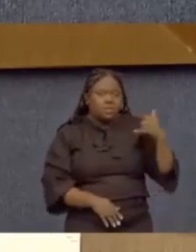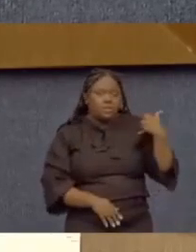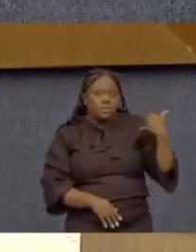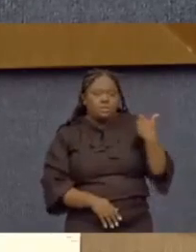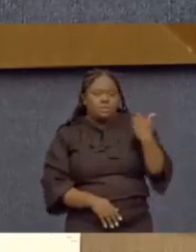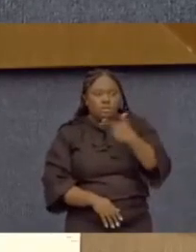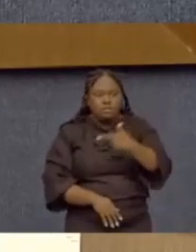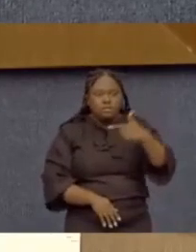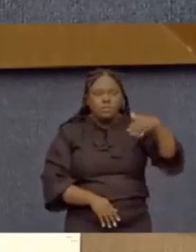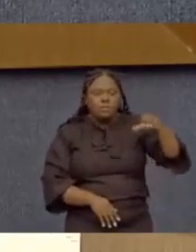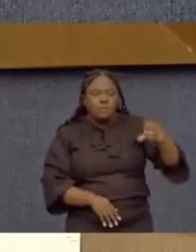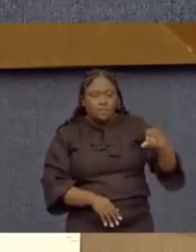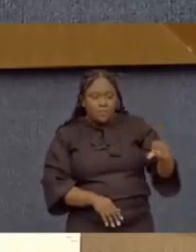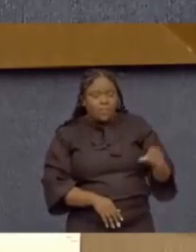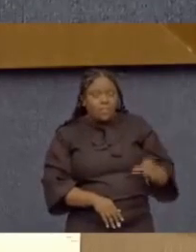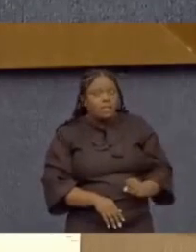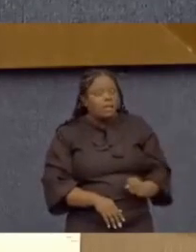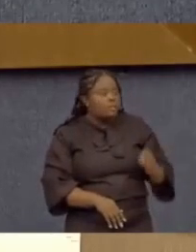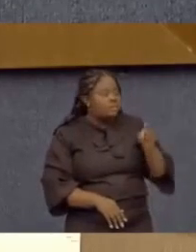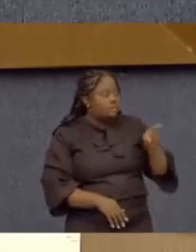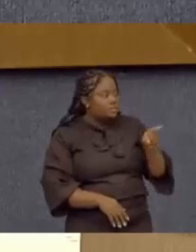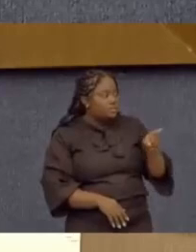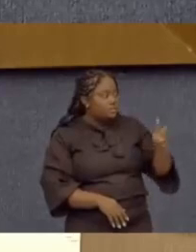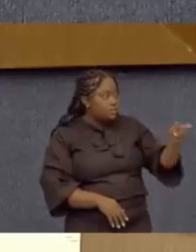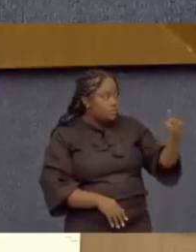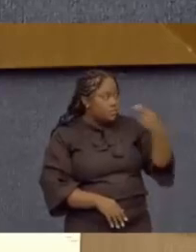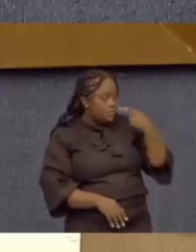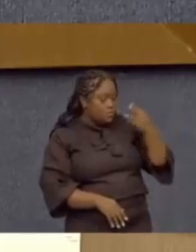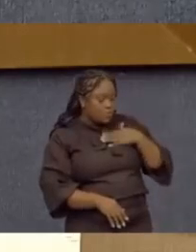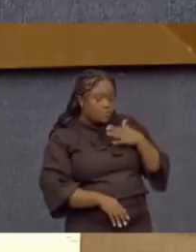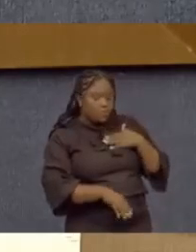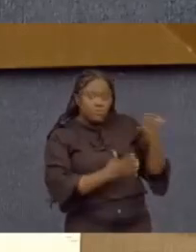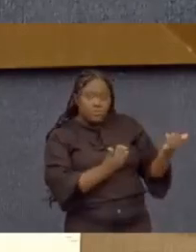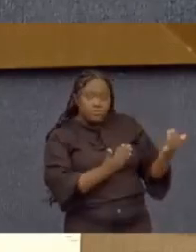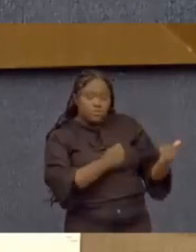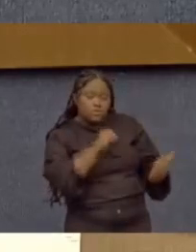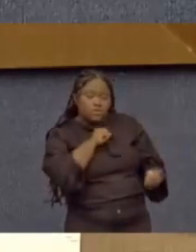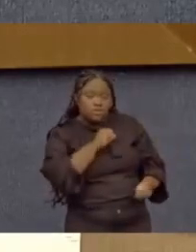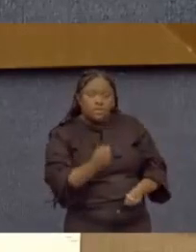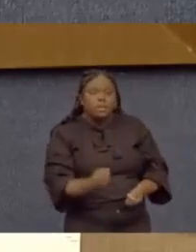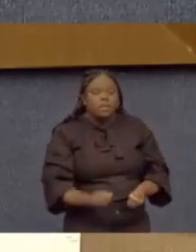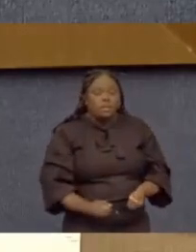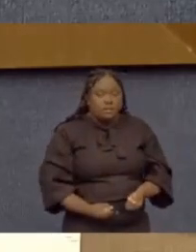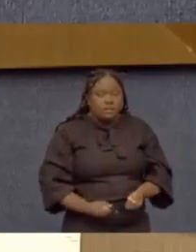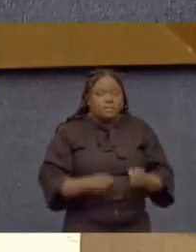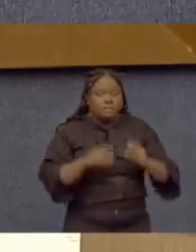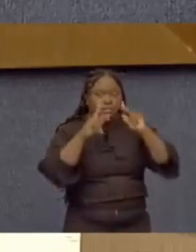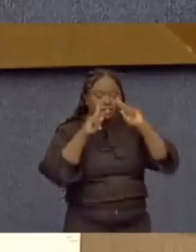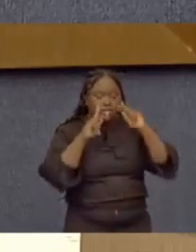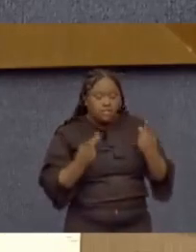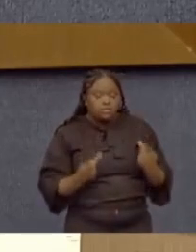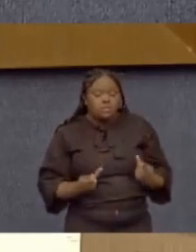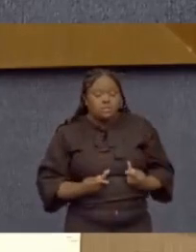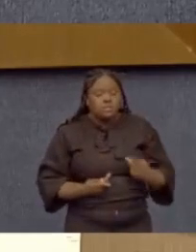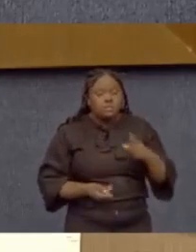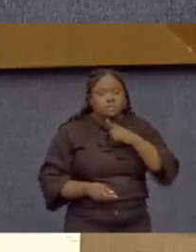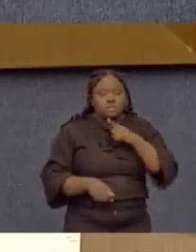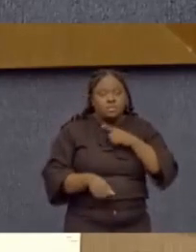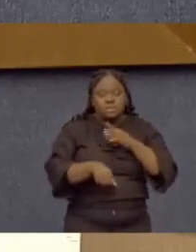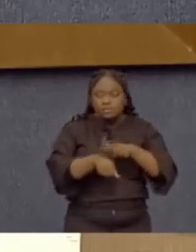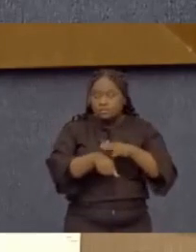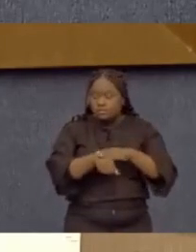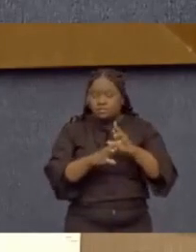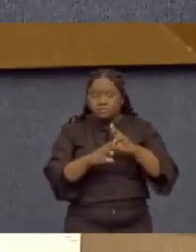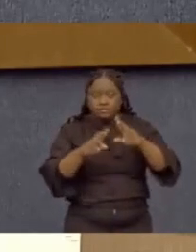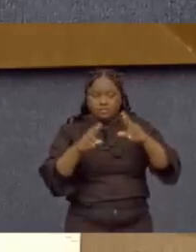anos. E Vossa Excelência olhou para esse jovem sacerdote que vos fala e reconheceu que temos feito a